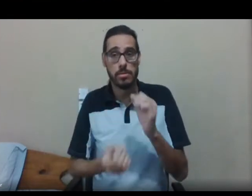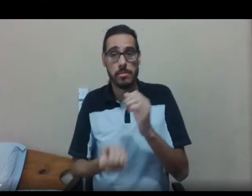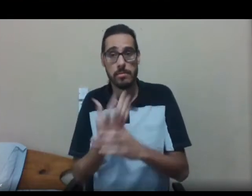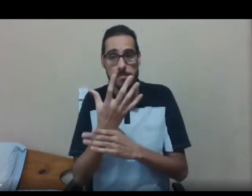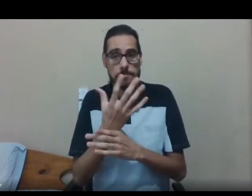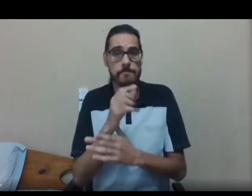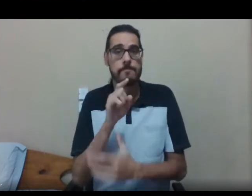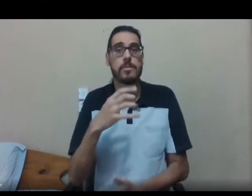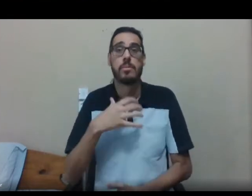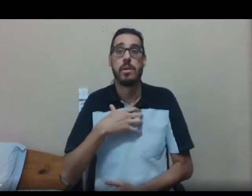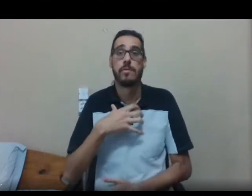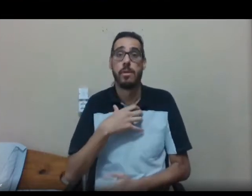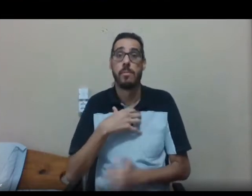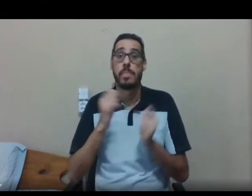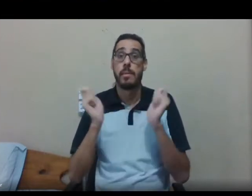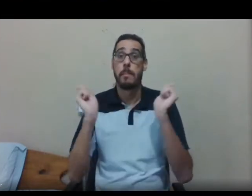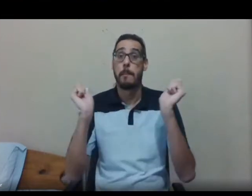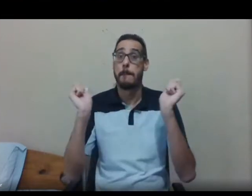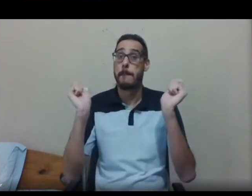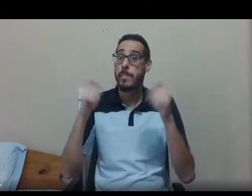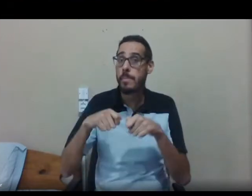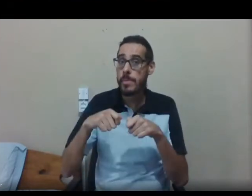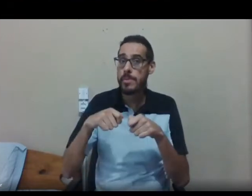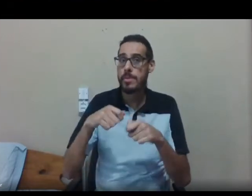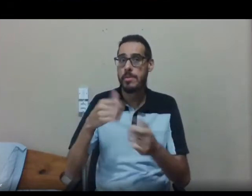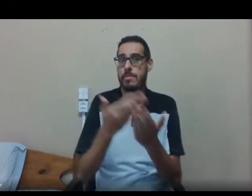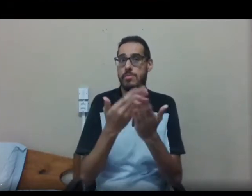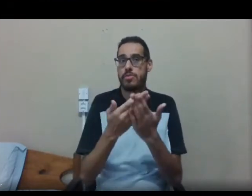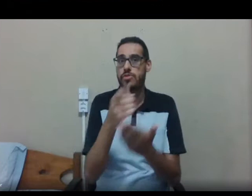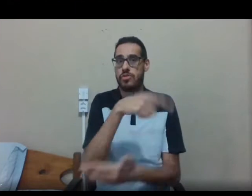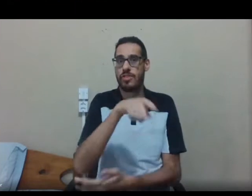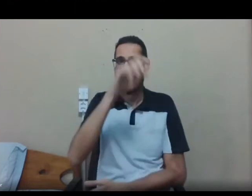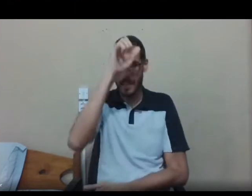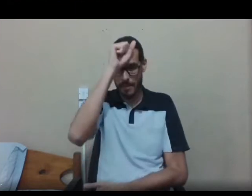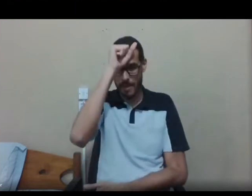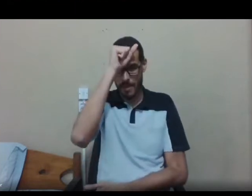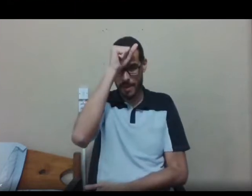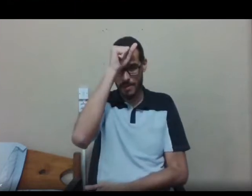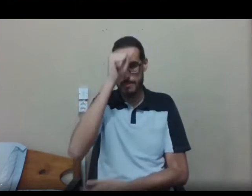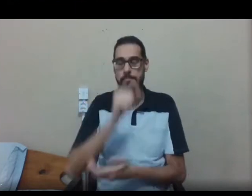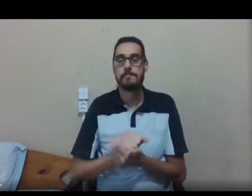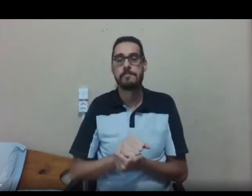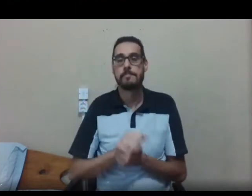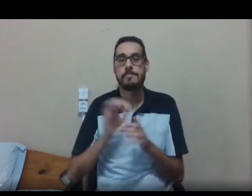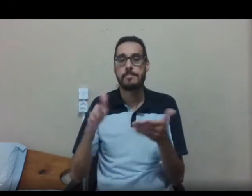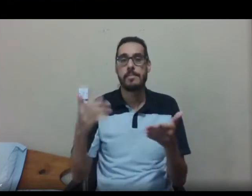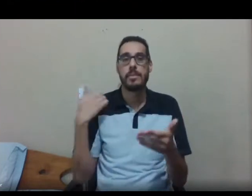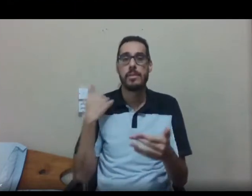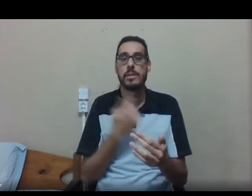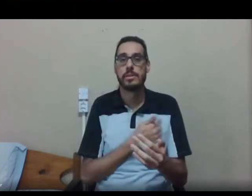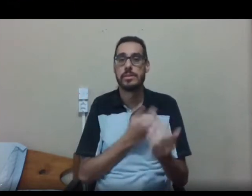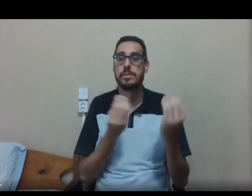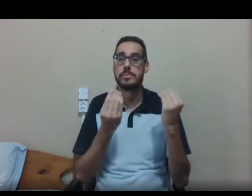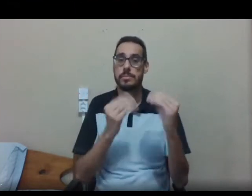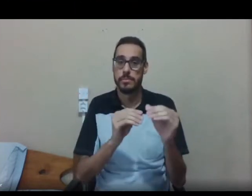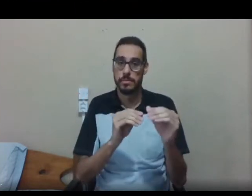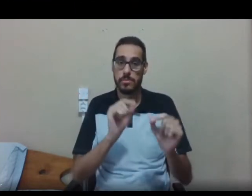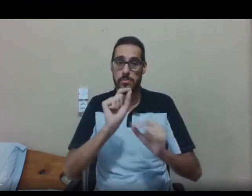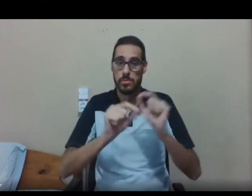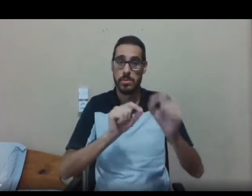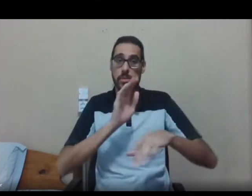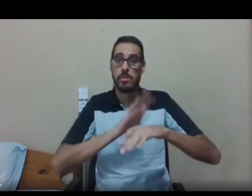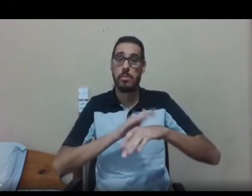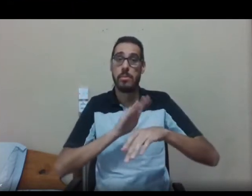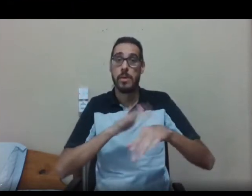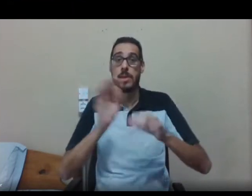para o ensino, né, um conceito, base de conhecimento para o ensino é um conceito, né, desenvolvido por um pesquisador educacional,